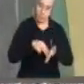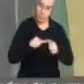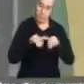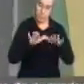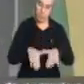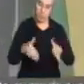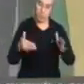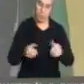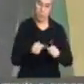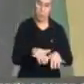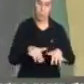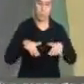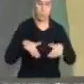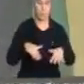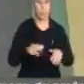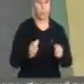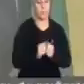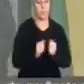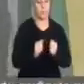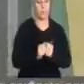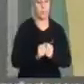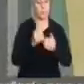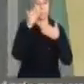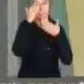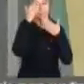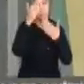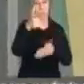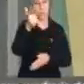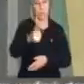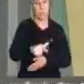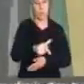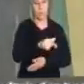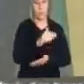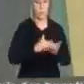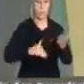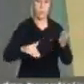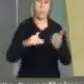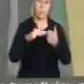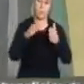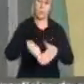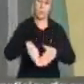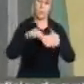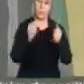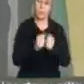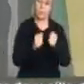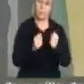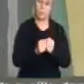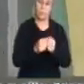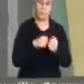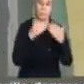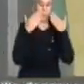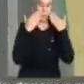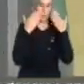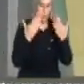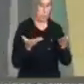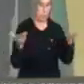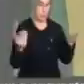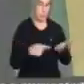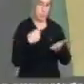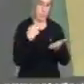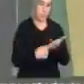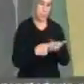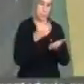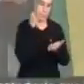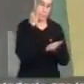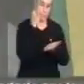a base mostre a sua unidade, e agradecer mais uma vez a todos os nossos líderes que demonstraram, acima de tudo, compromisso com o